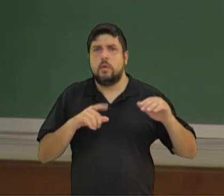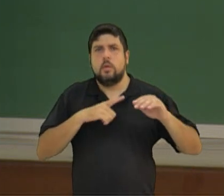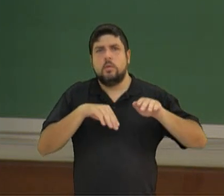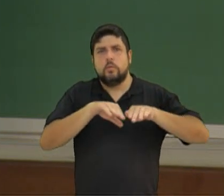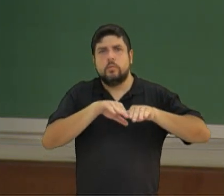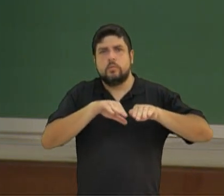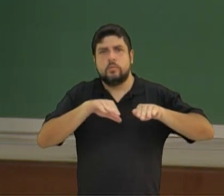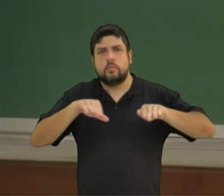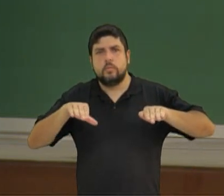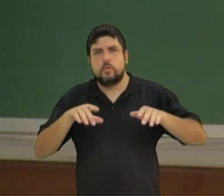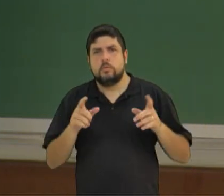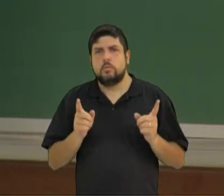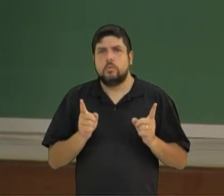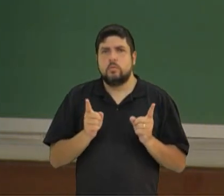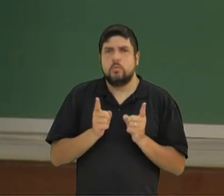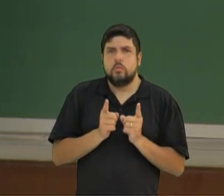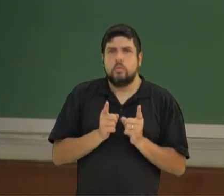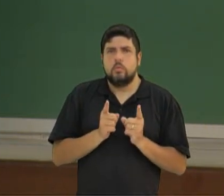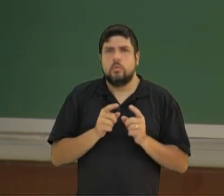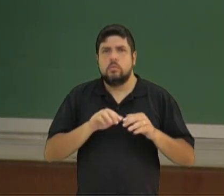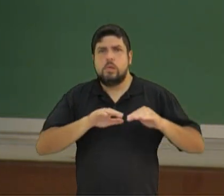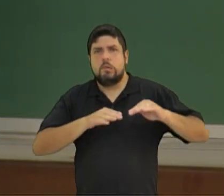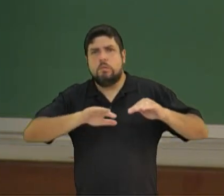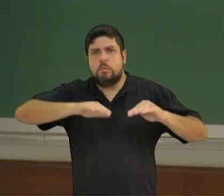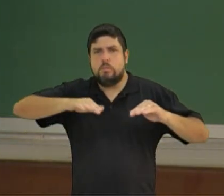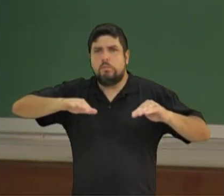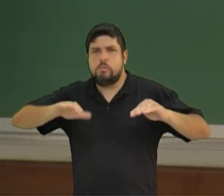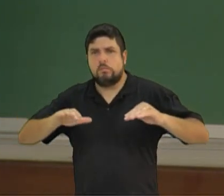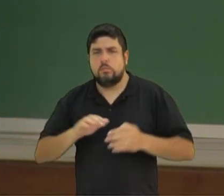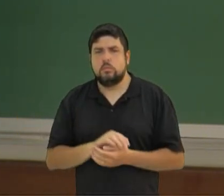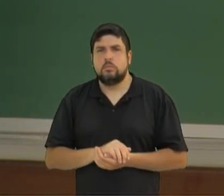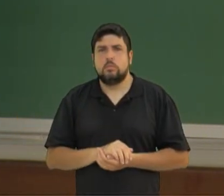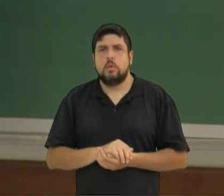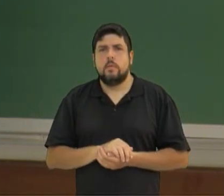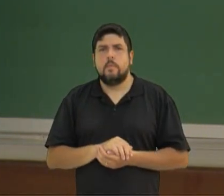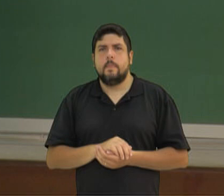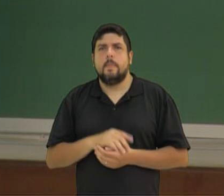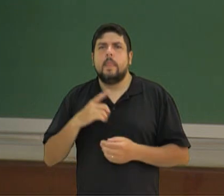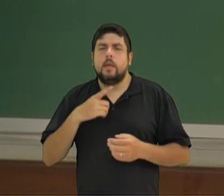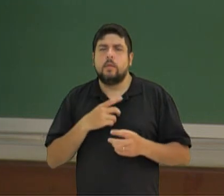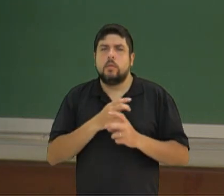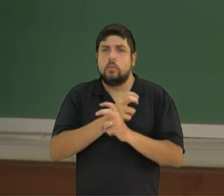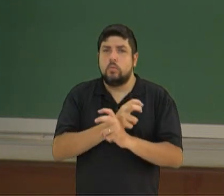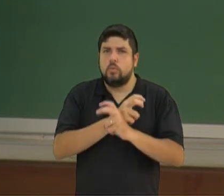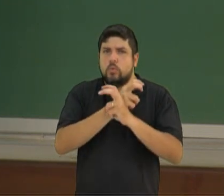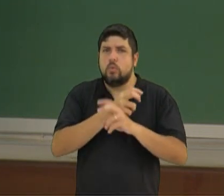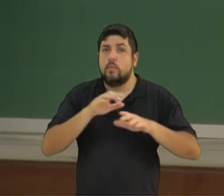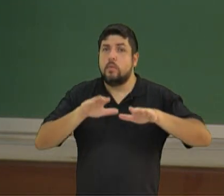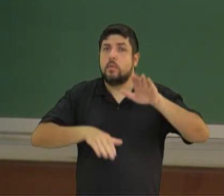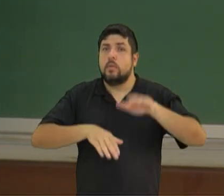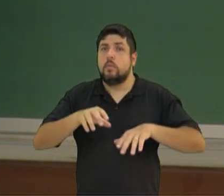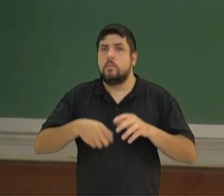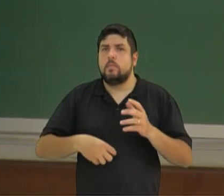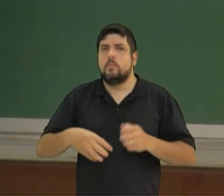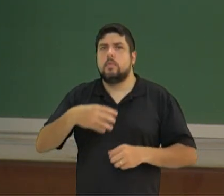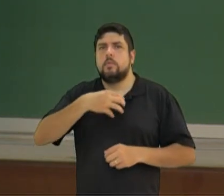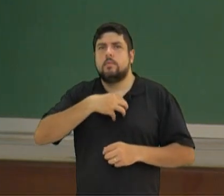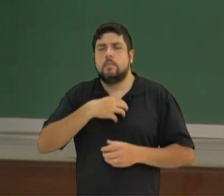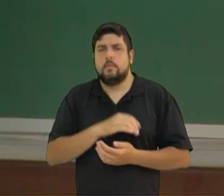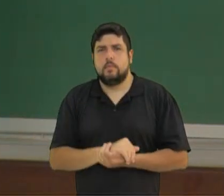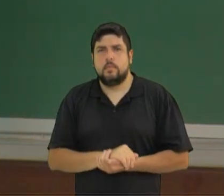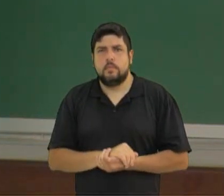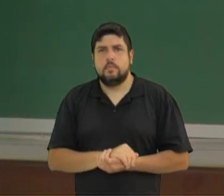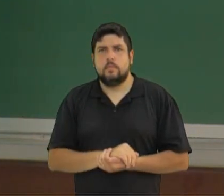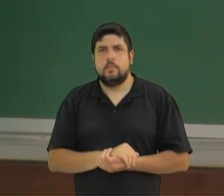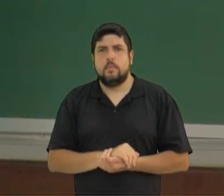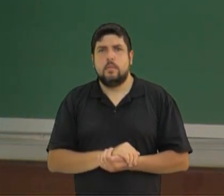planos, curtos e irregulares. Então, eu classifico o osso de acordo com o seu formato.